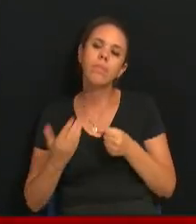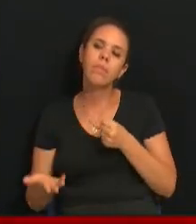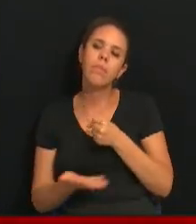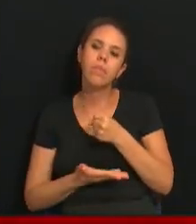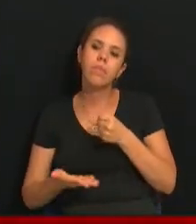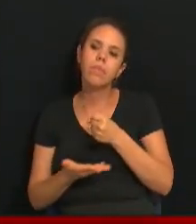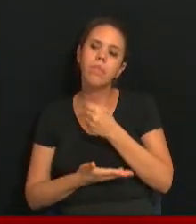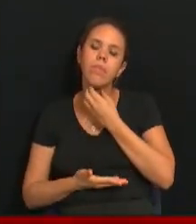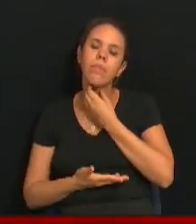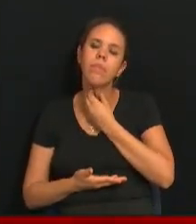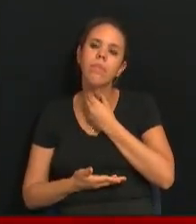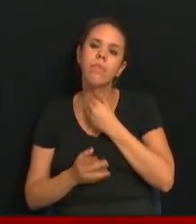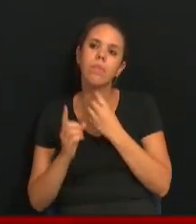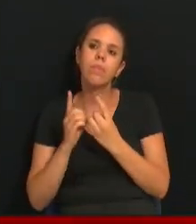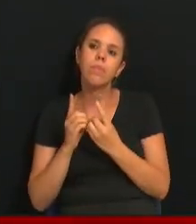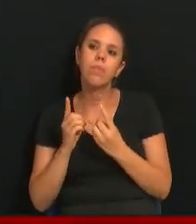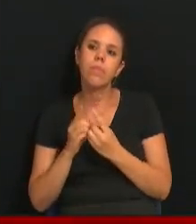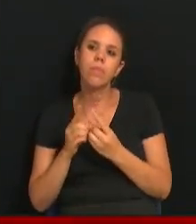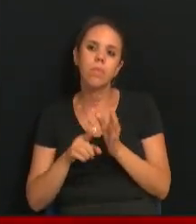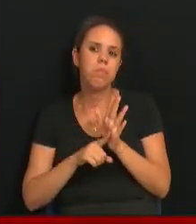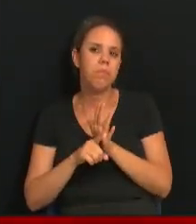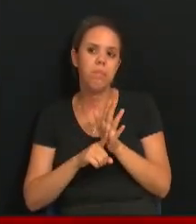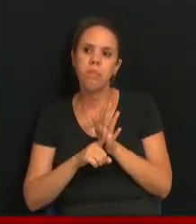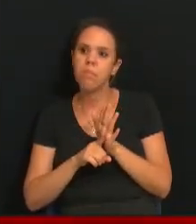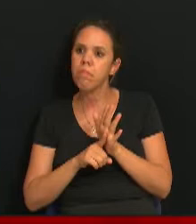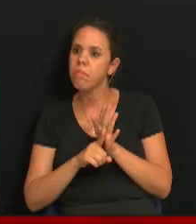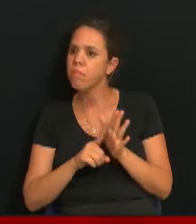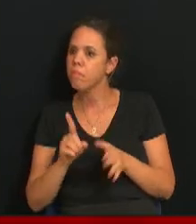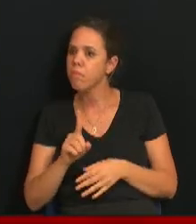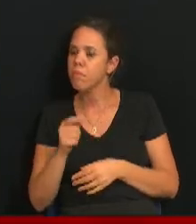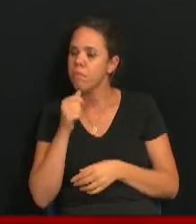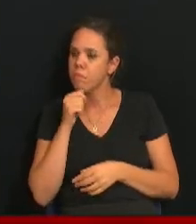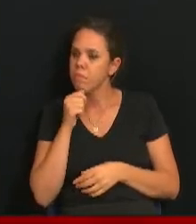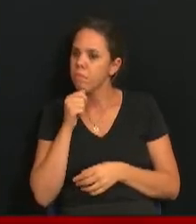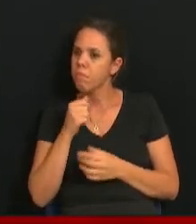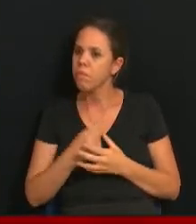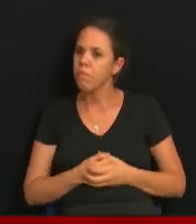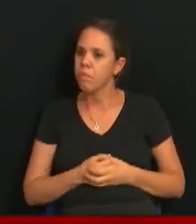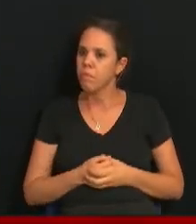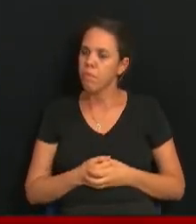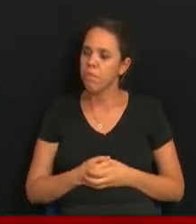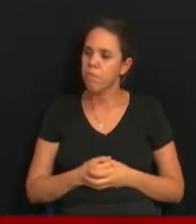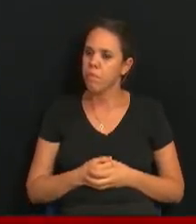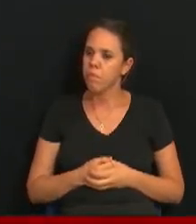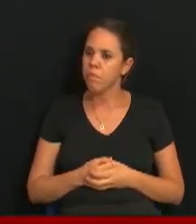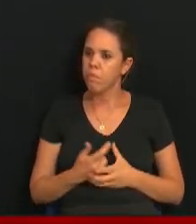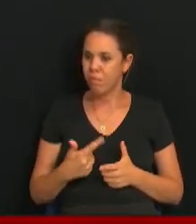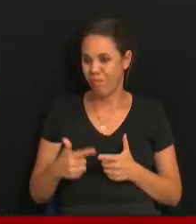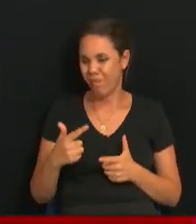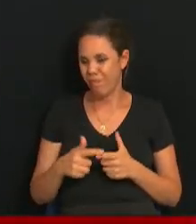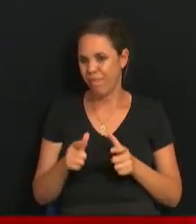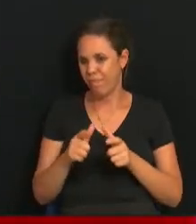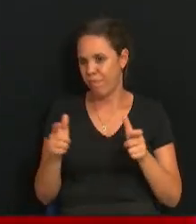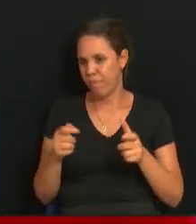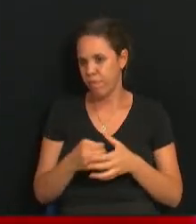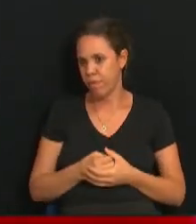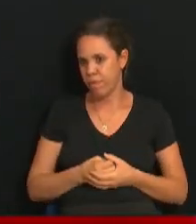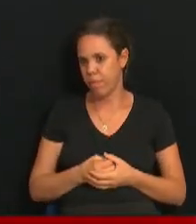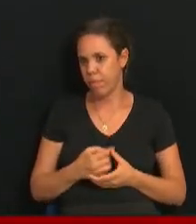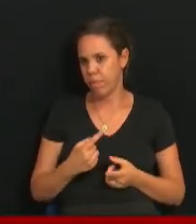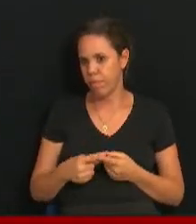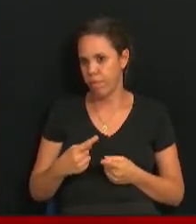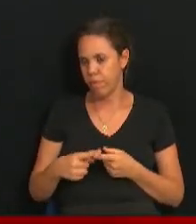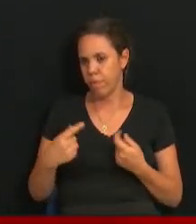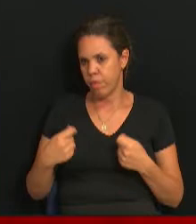atendimento ao público e nós não somos consultados, é uma decisão verticalizada. Então, a gente vê um problema muito grande nisso, porque nós precisamos